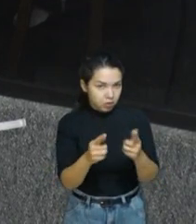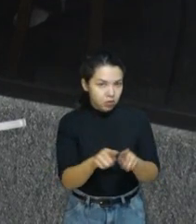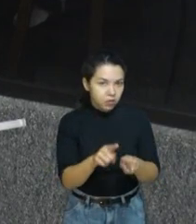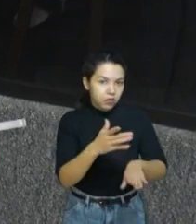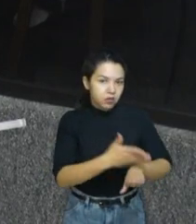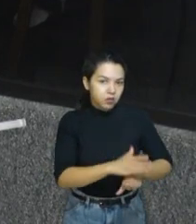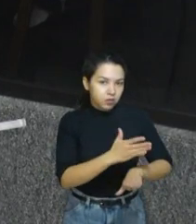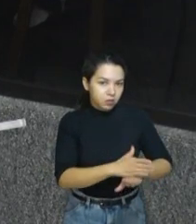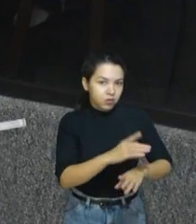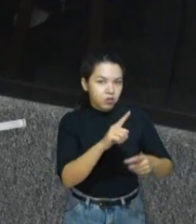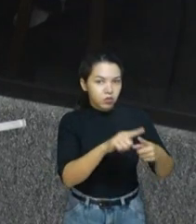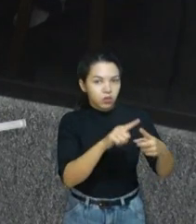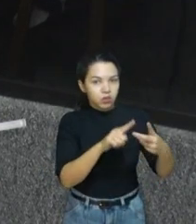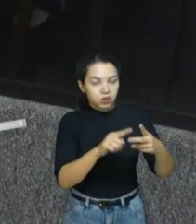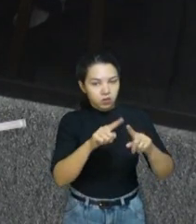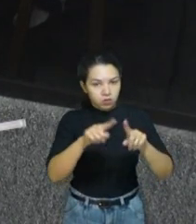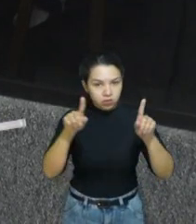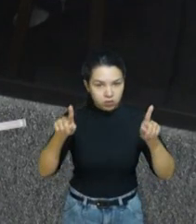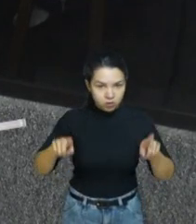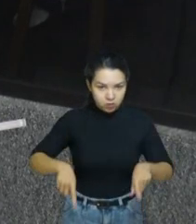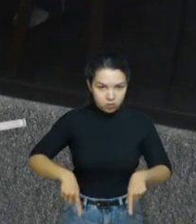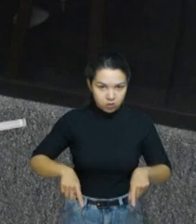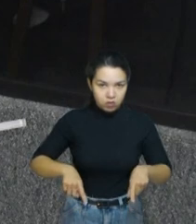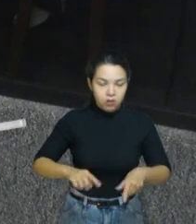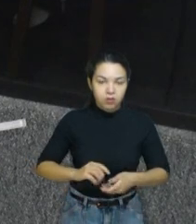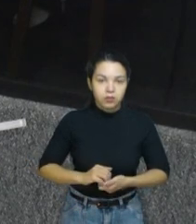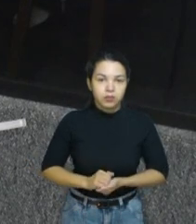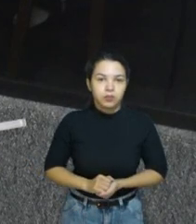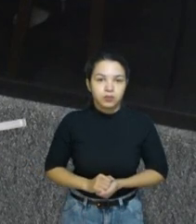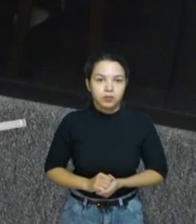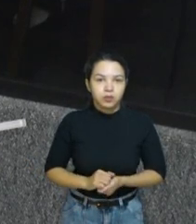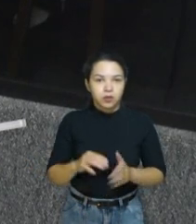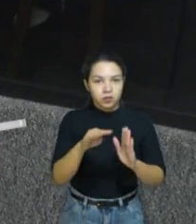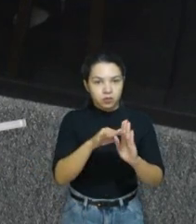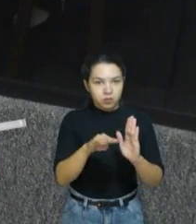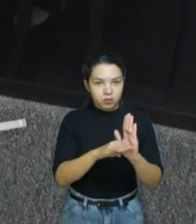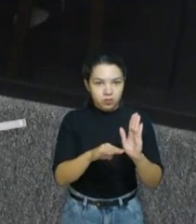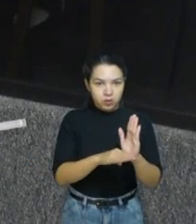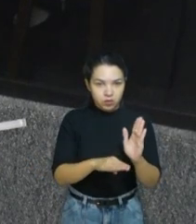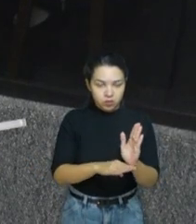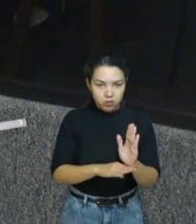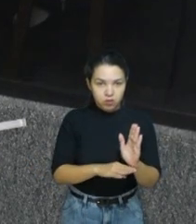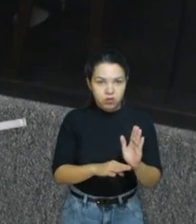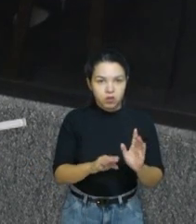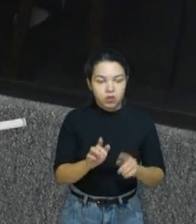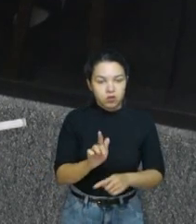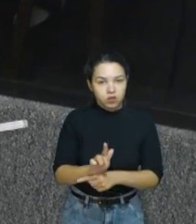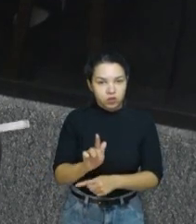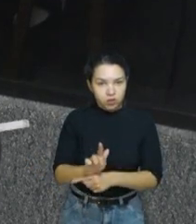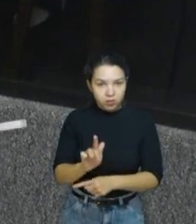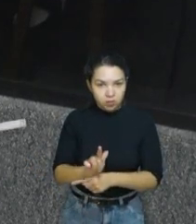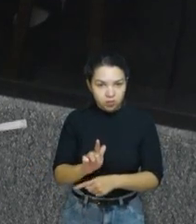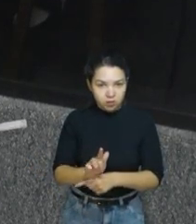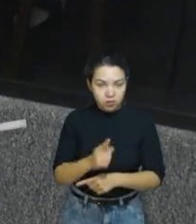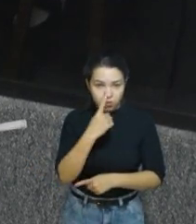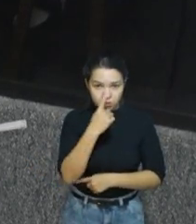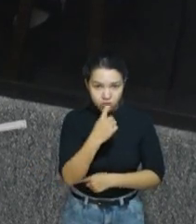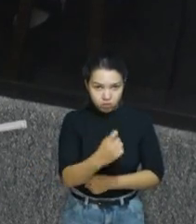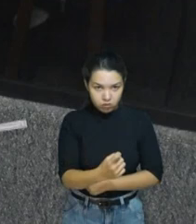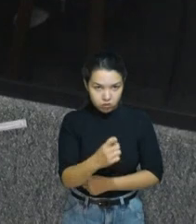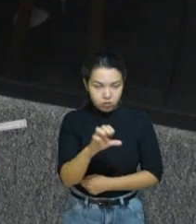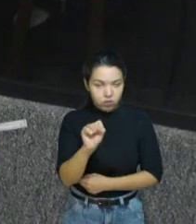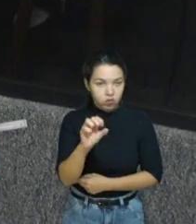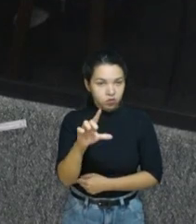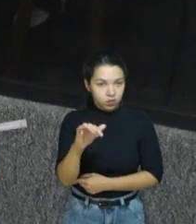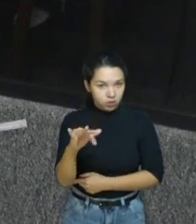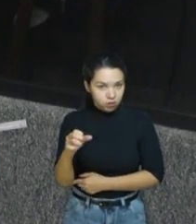os servidores e o acompanhamento e operacionalização do plano de gerenciamento dos resíduos sólidos. Esse projeto já estava